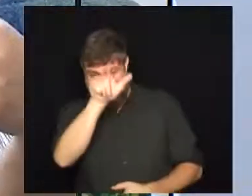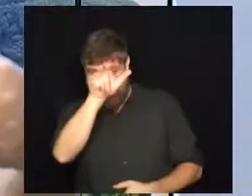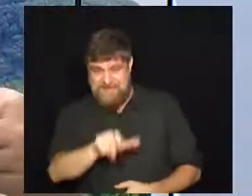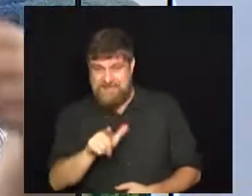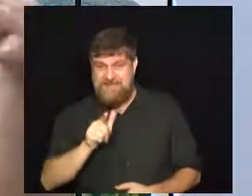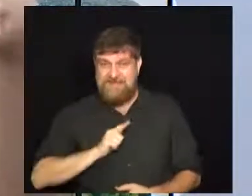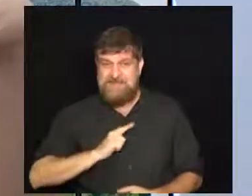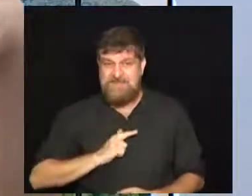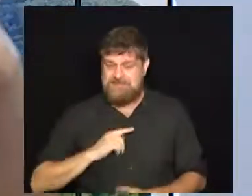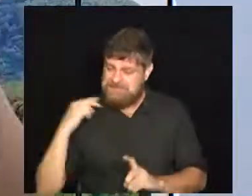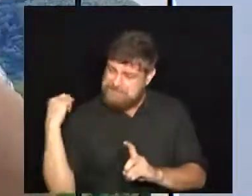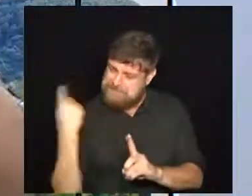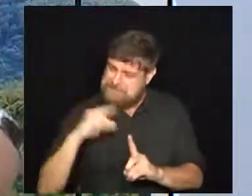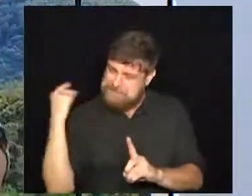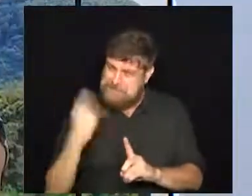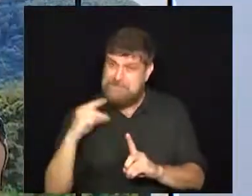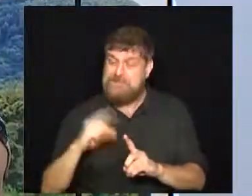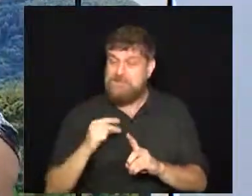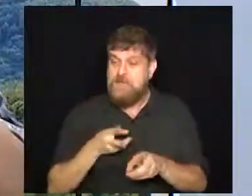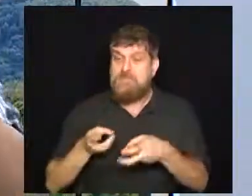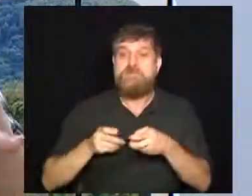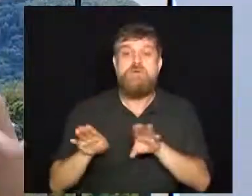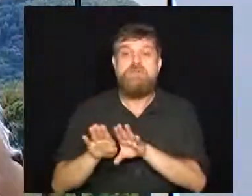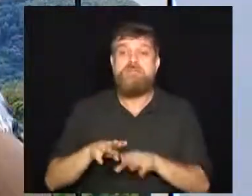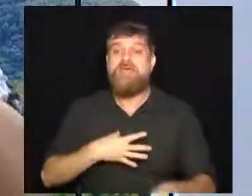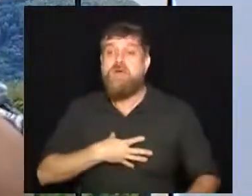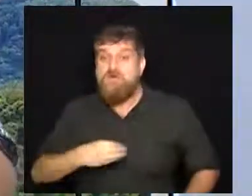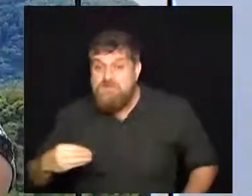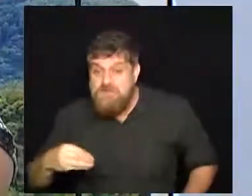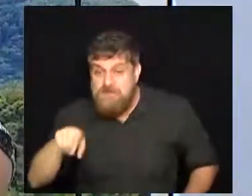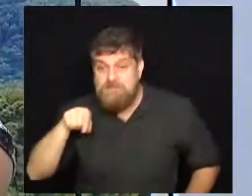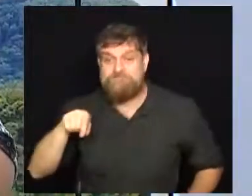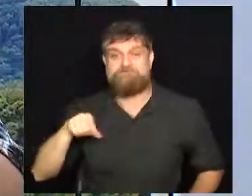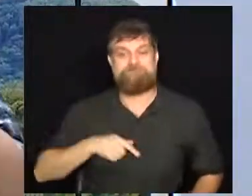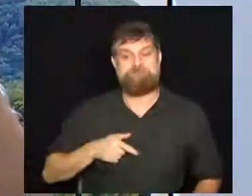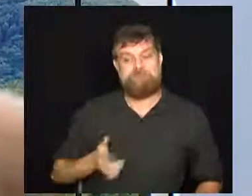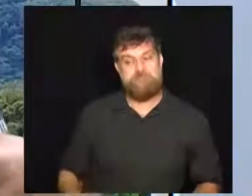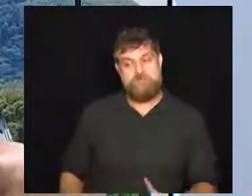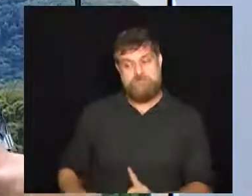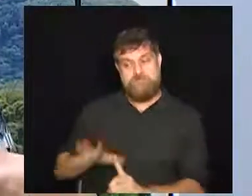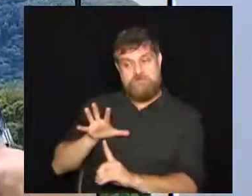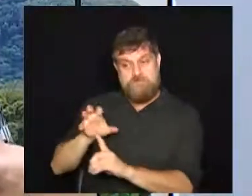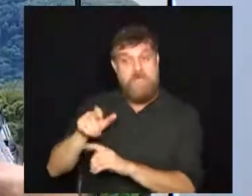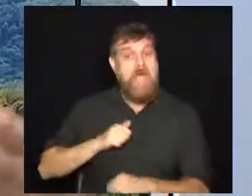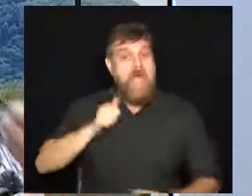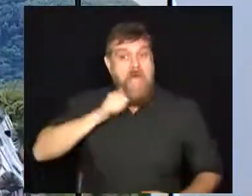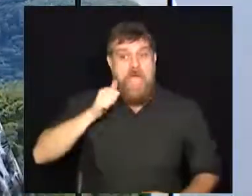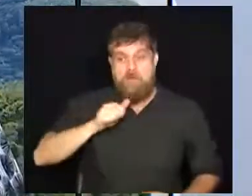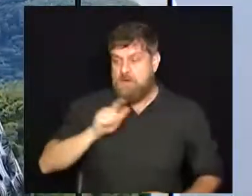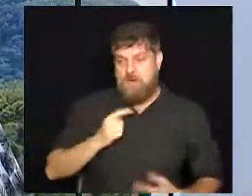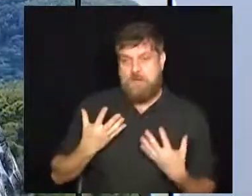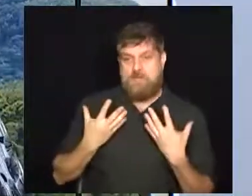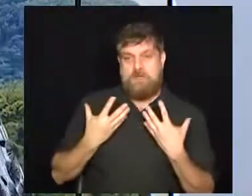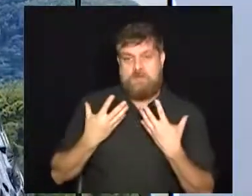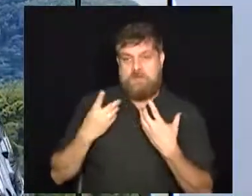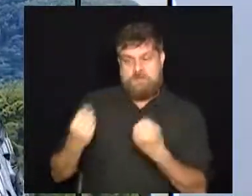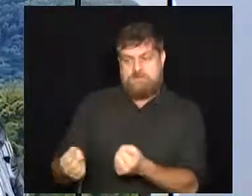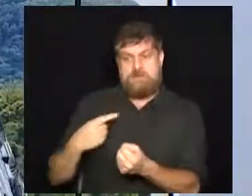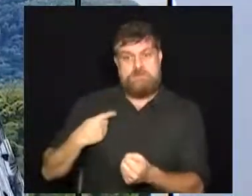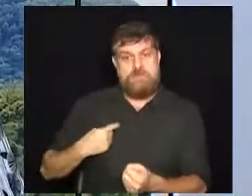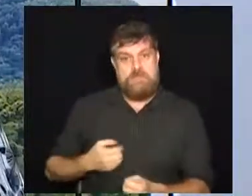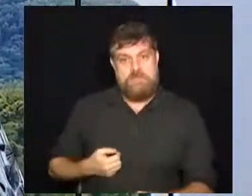houve agressão sobre os seus filhos, porque quando agride os filhos, a mulher vira uma leoa. Aí ela sai do ciclo de